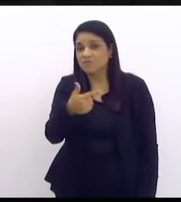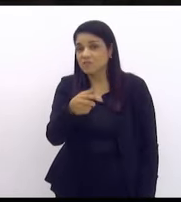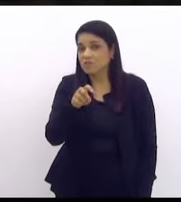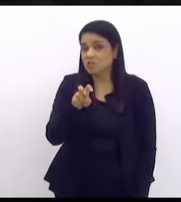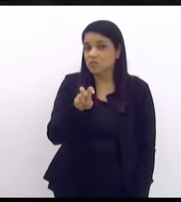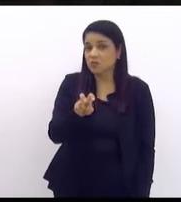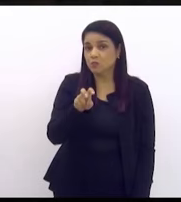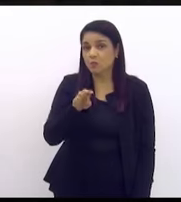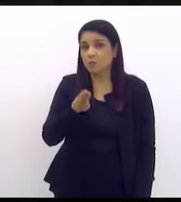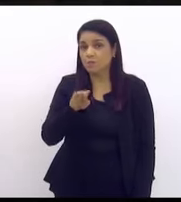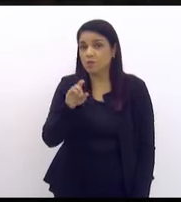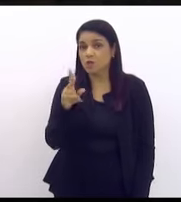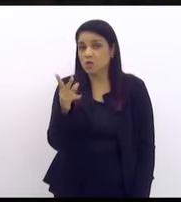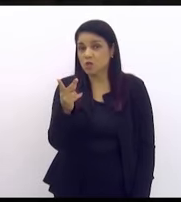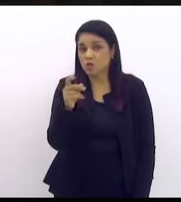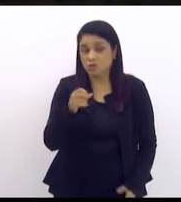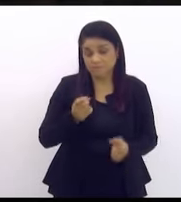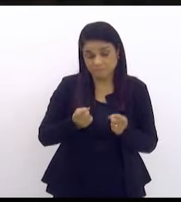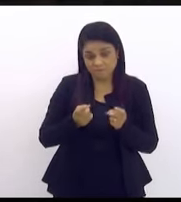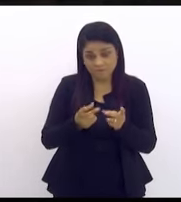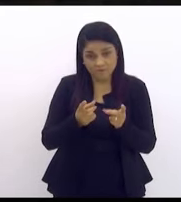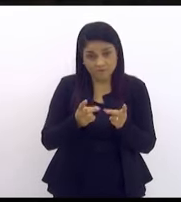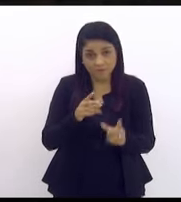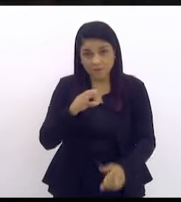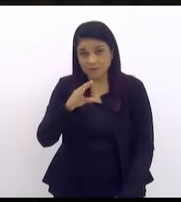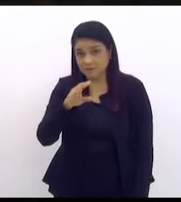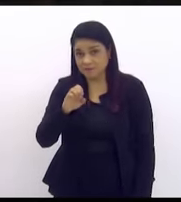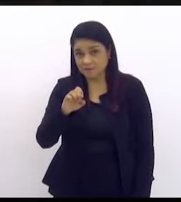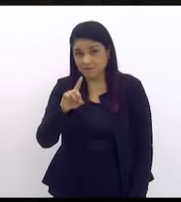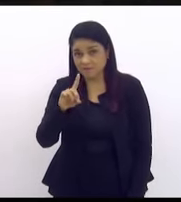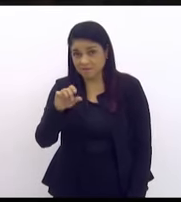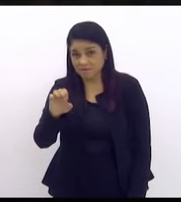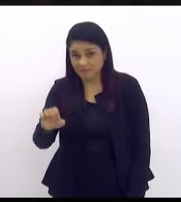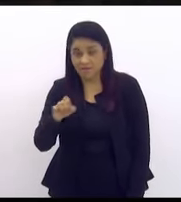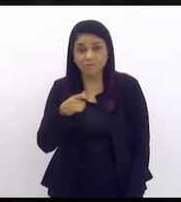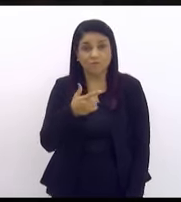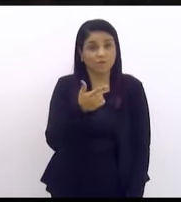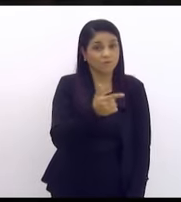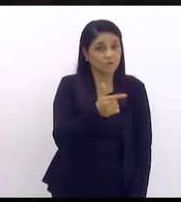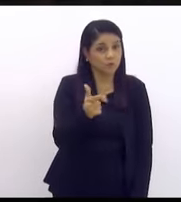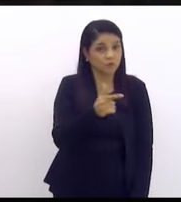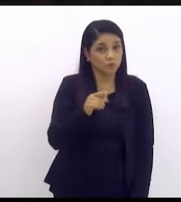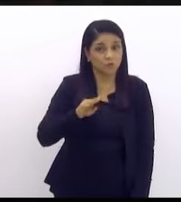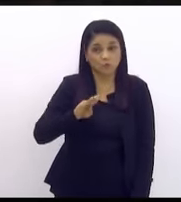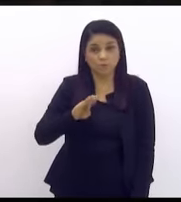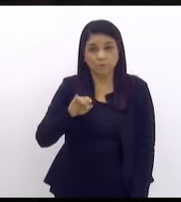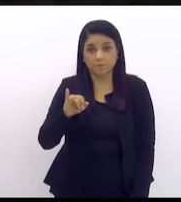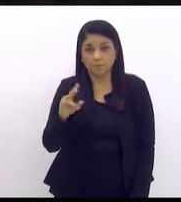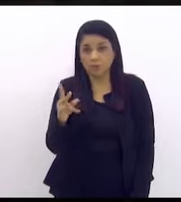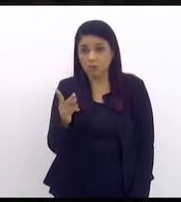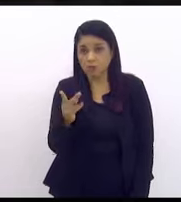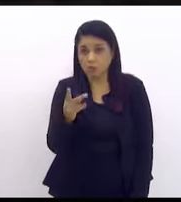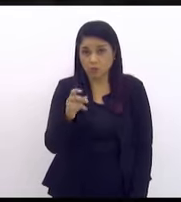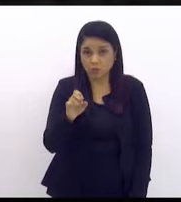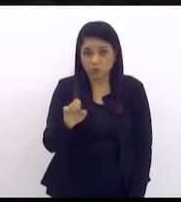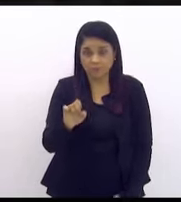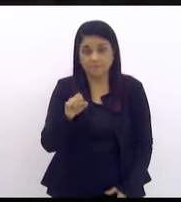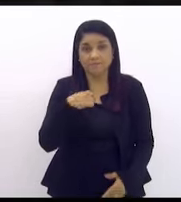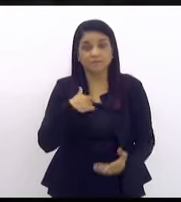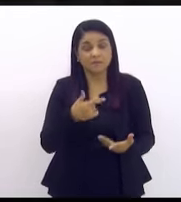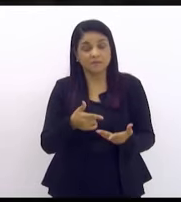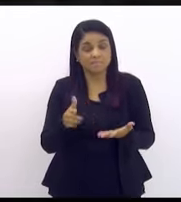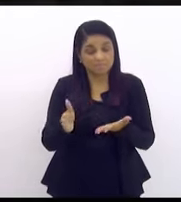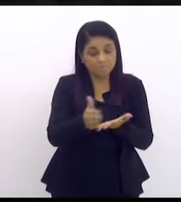lembrar? Vendemos a SEDAI por 22 bilhões. E estamos renunciando de receber